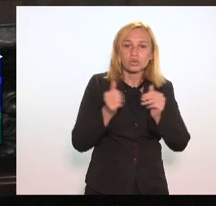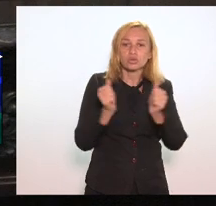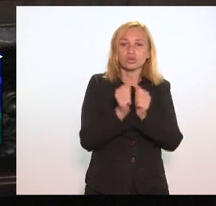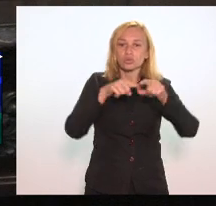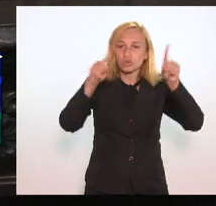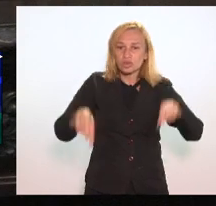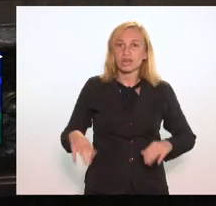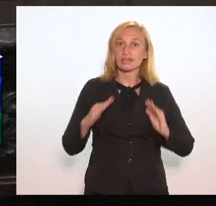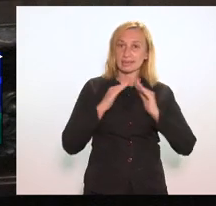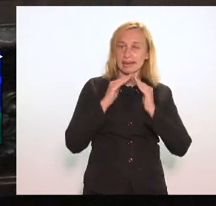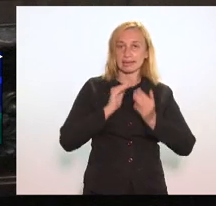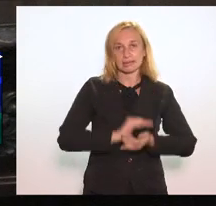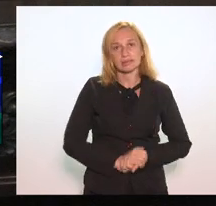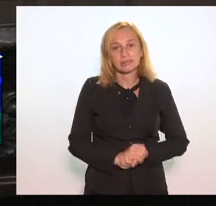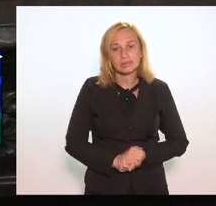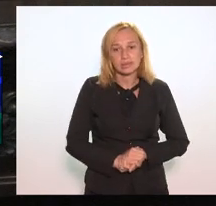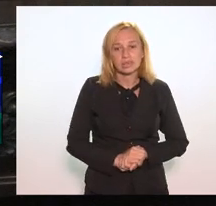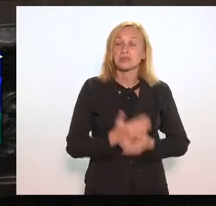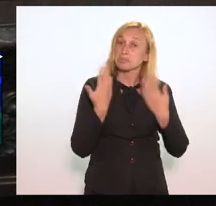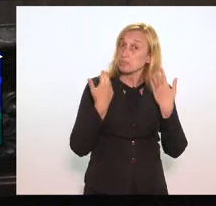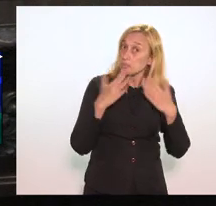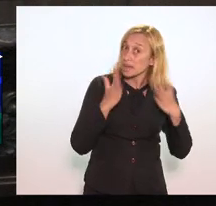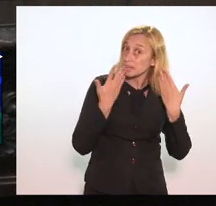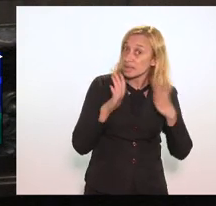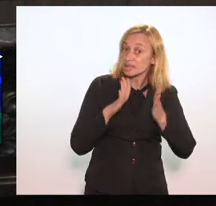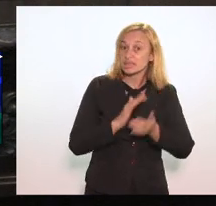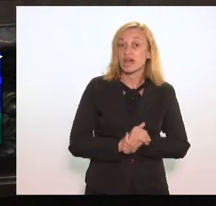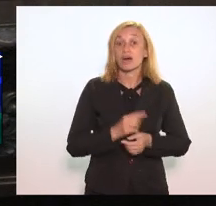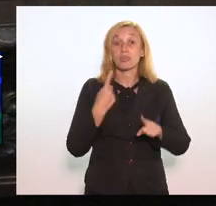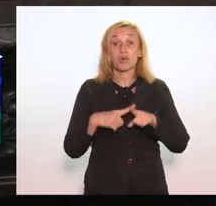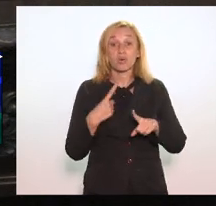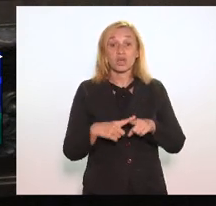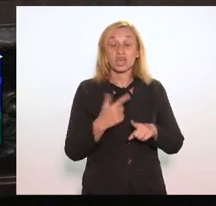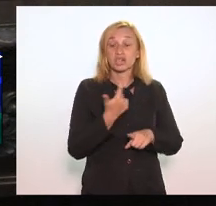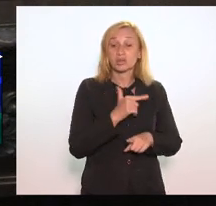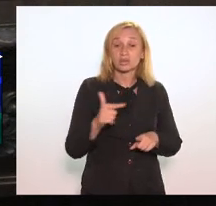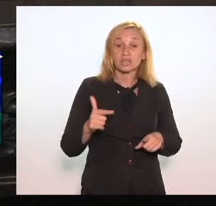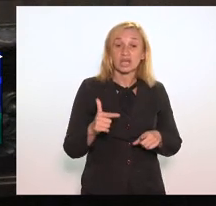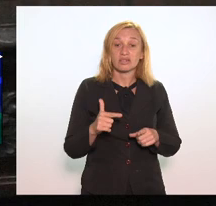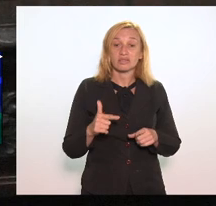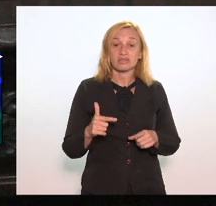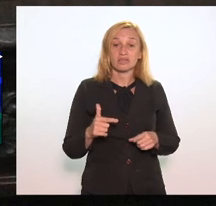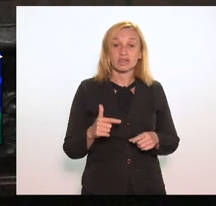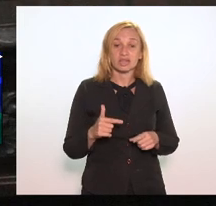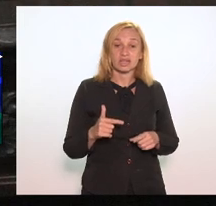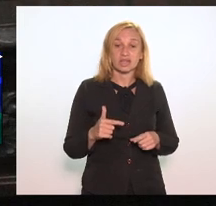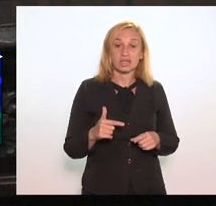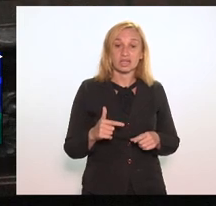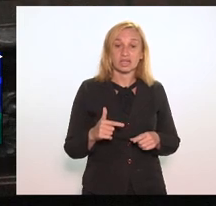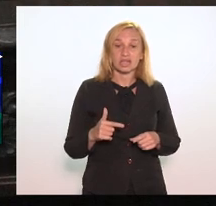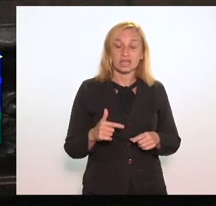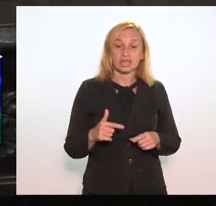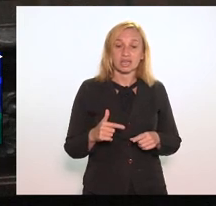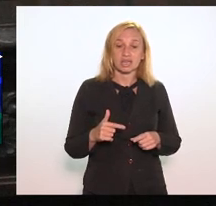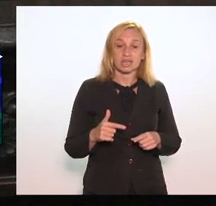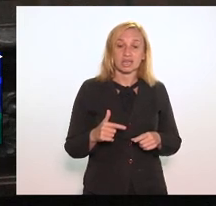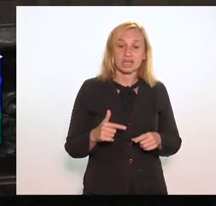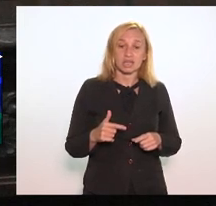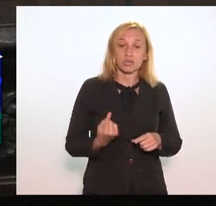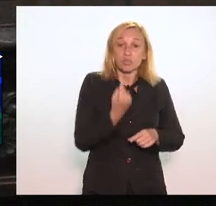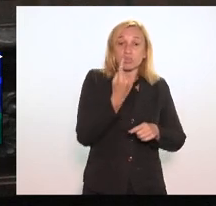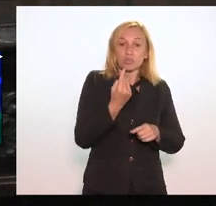casa E parabenizá-los por que não teve divergências pensamos sim